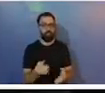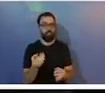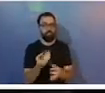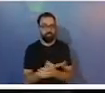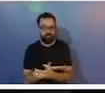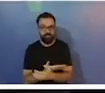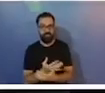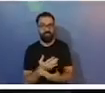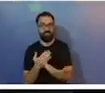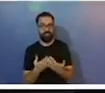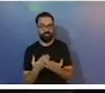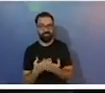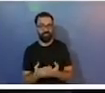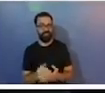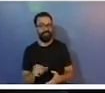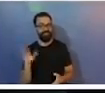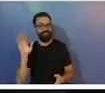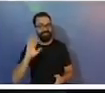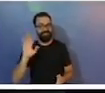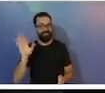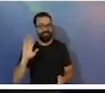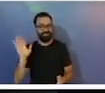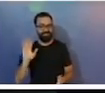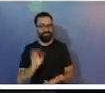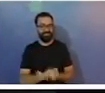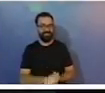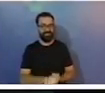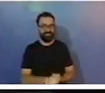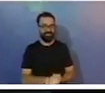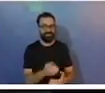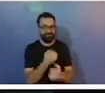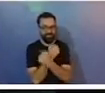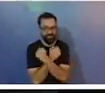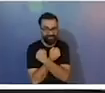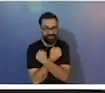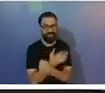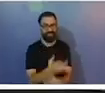por aqui. A gente volta na semana que vem, tá? Um abraço a todos.